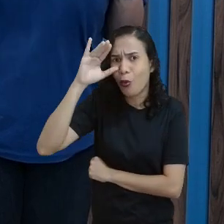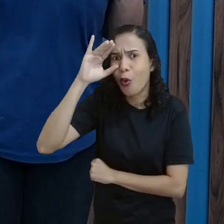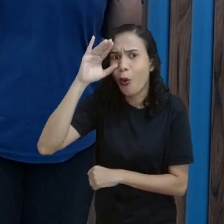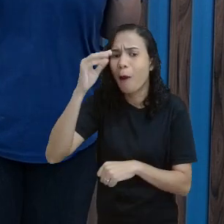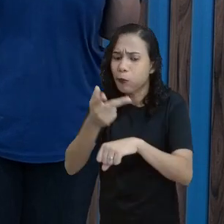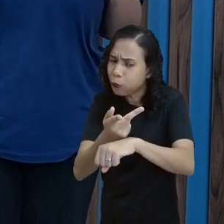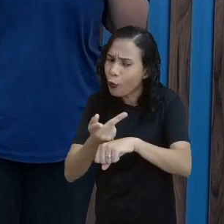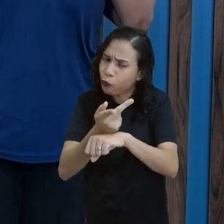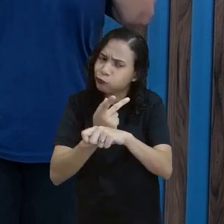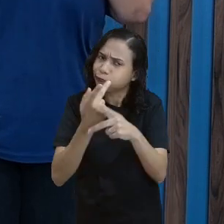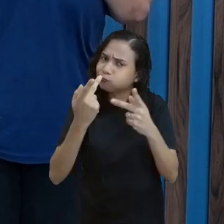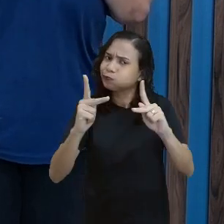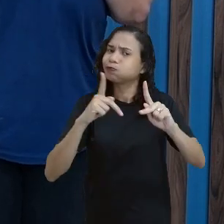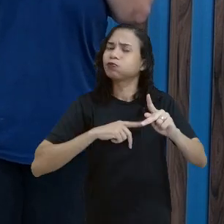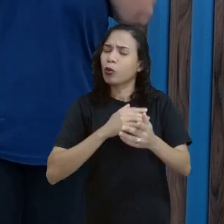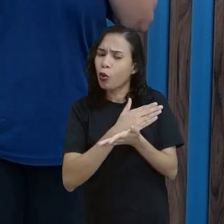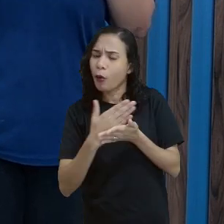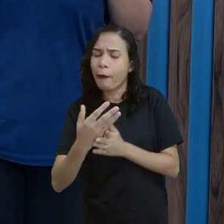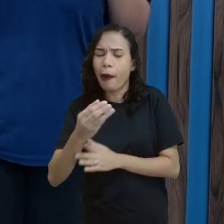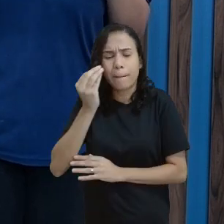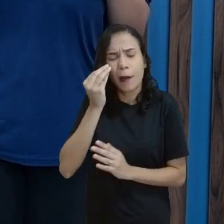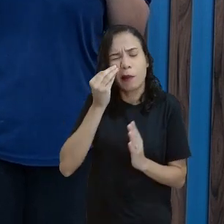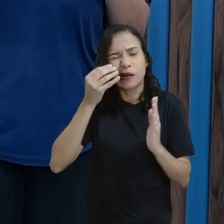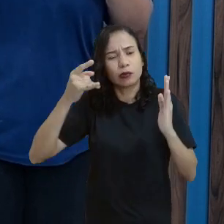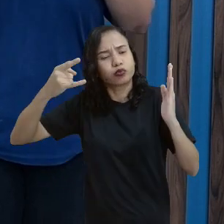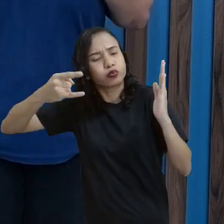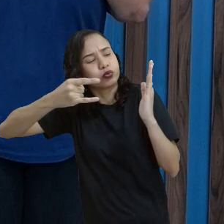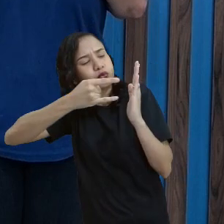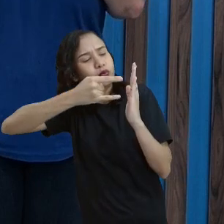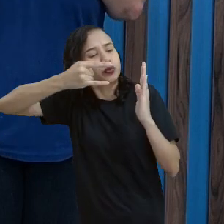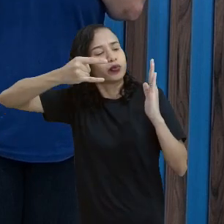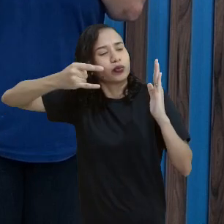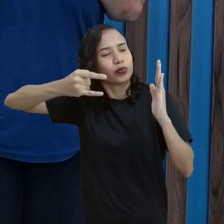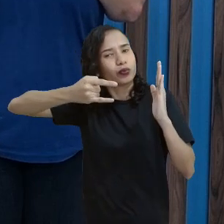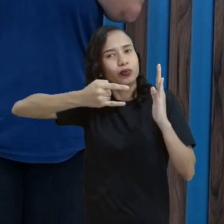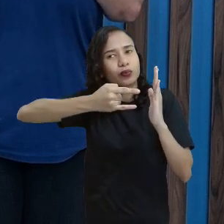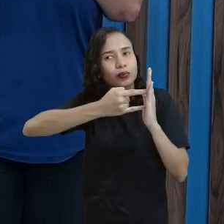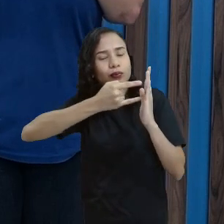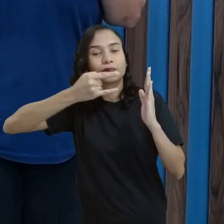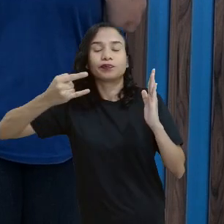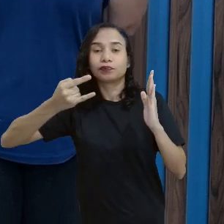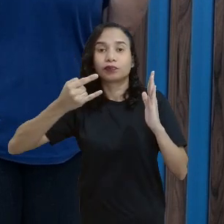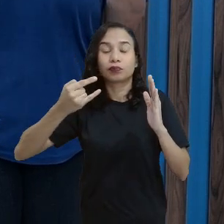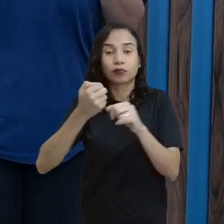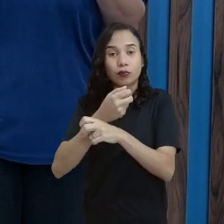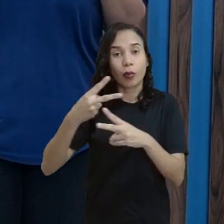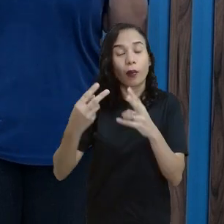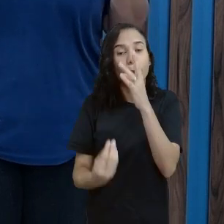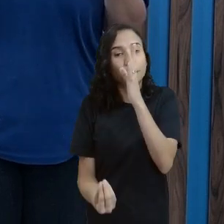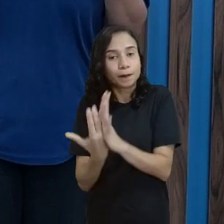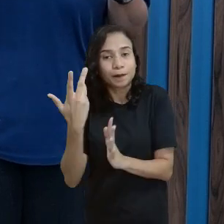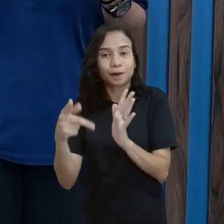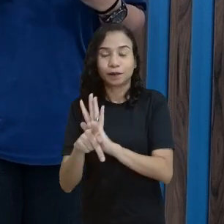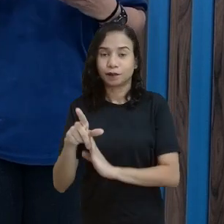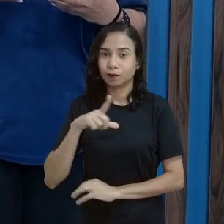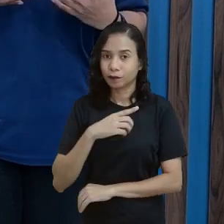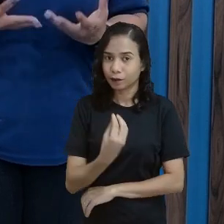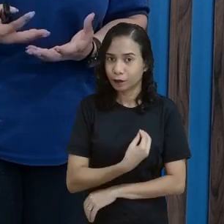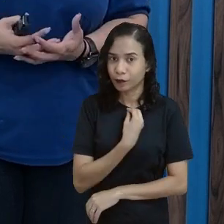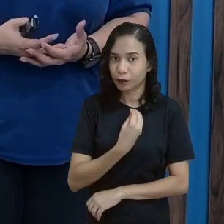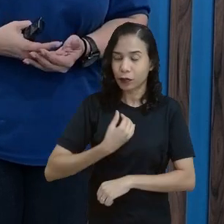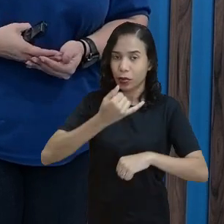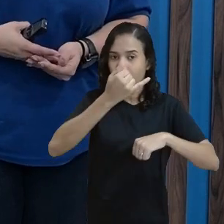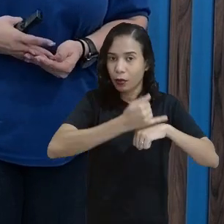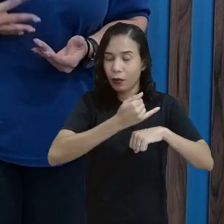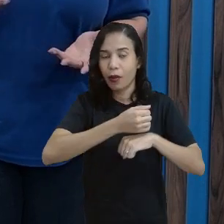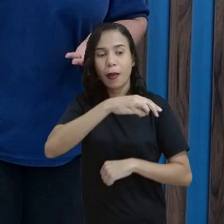ímã aí para vocês e começa a fazer o teste, né? Então, substâncias que são formadas ali, né? Tem essencialmente